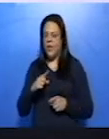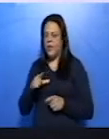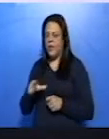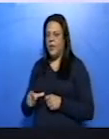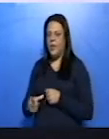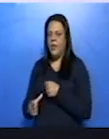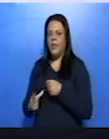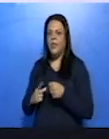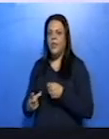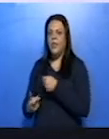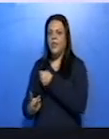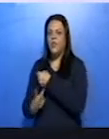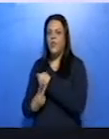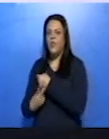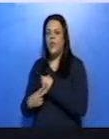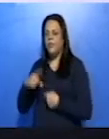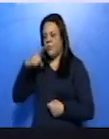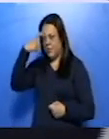verbo ser.